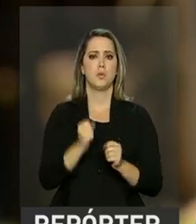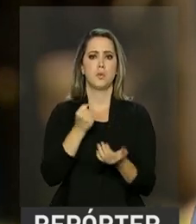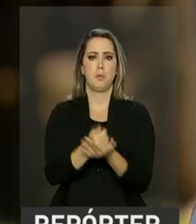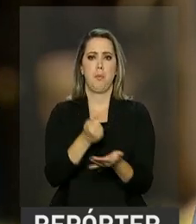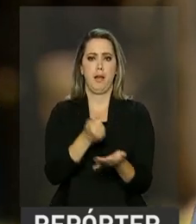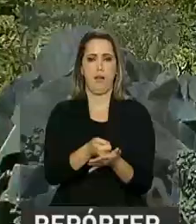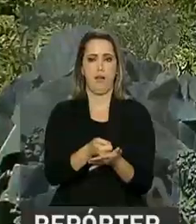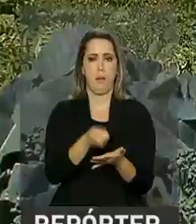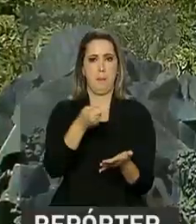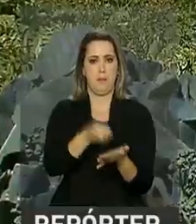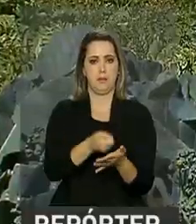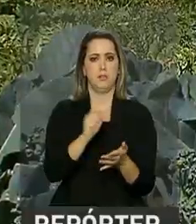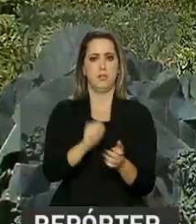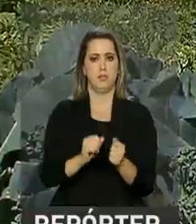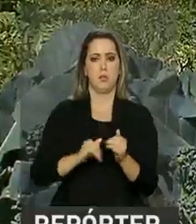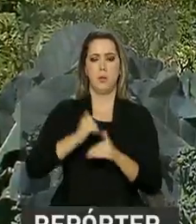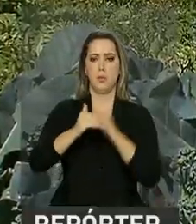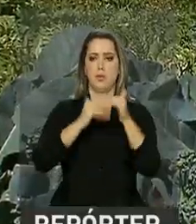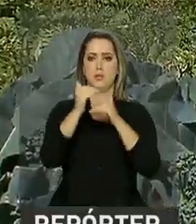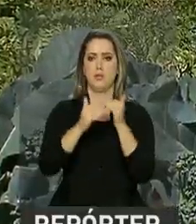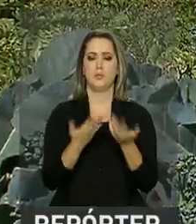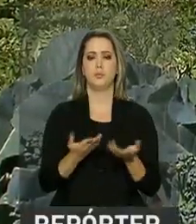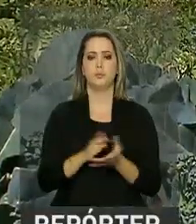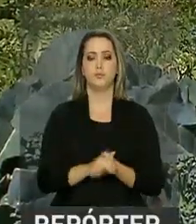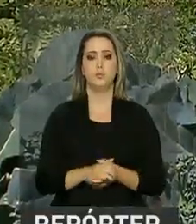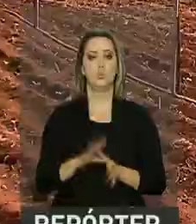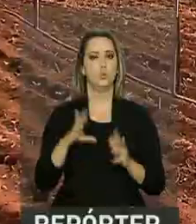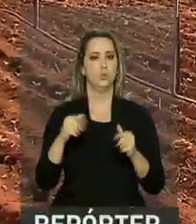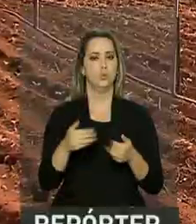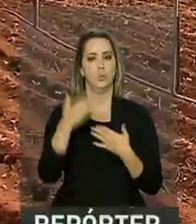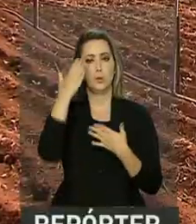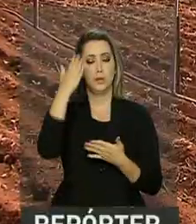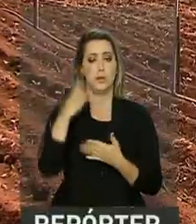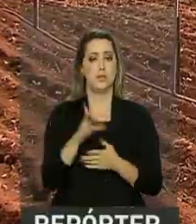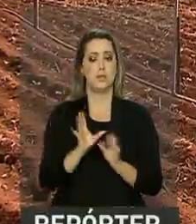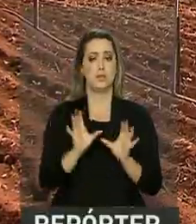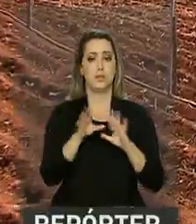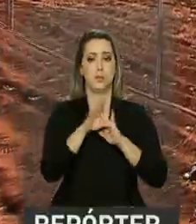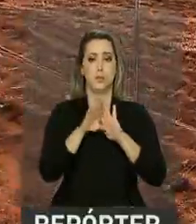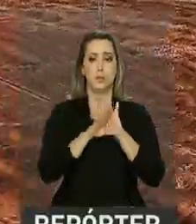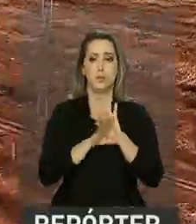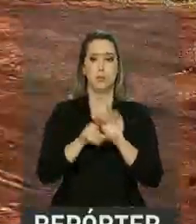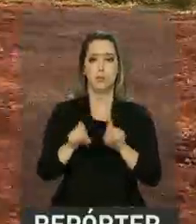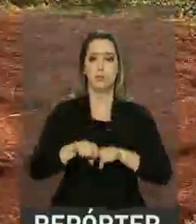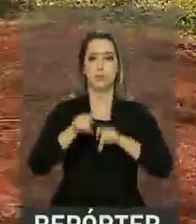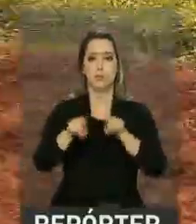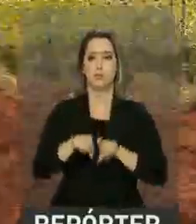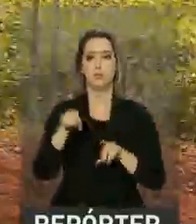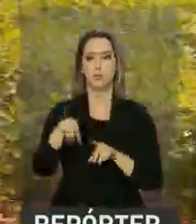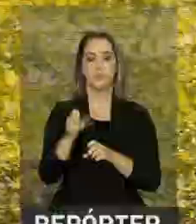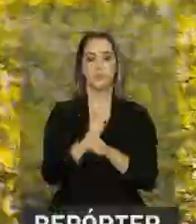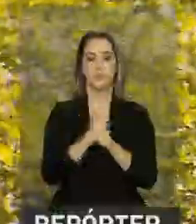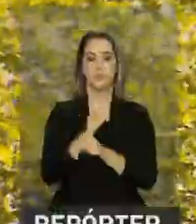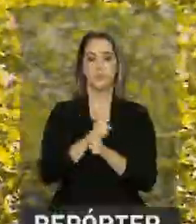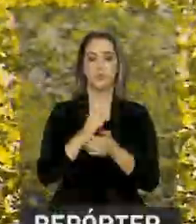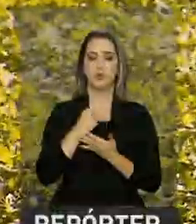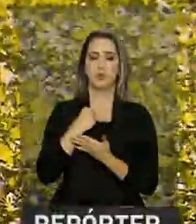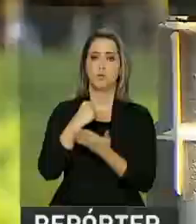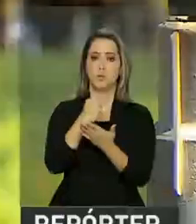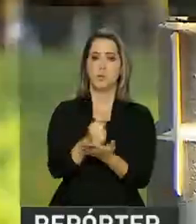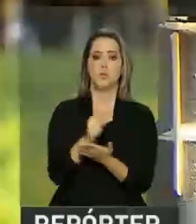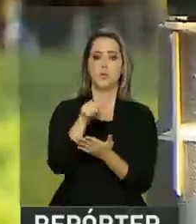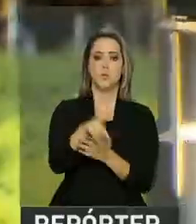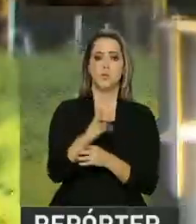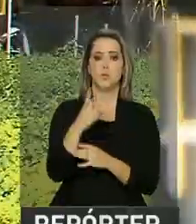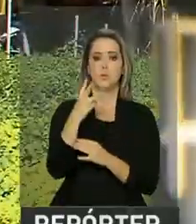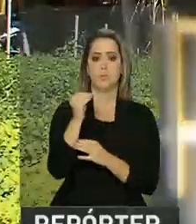muito a minha produção e tudo foi graças ao plano safra que esse de ano vai colocar à disposição da agricultura familiar